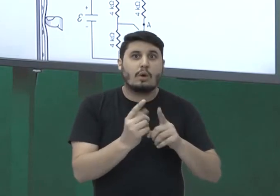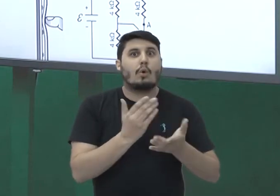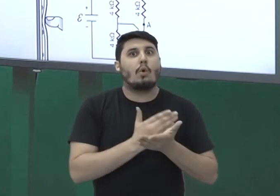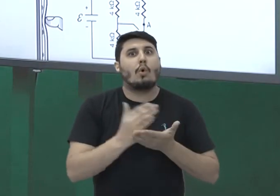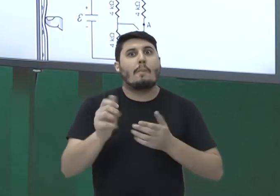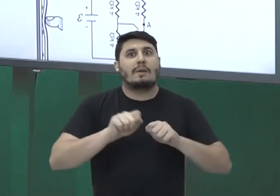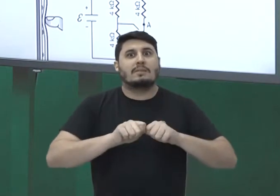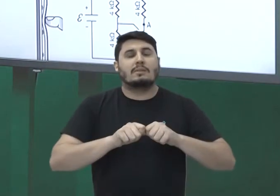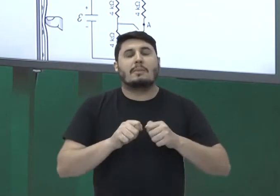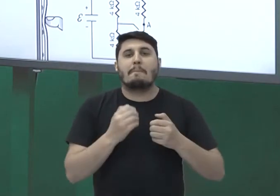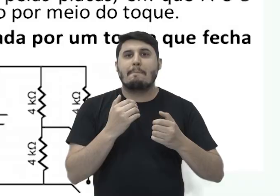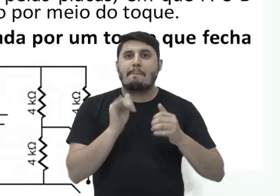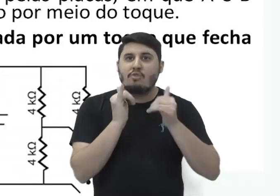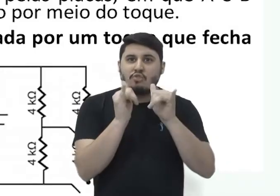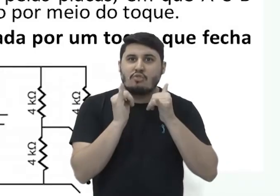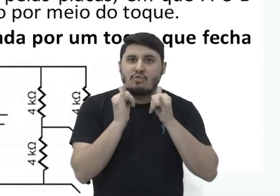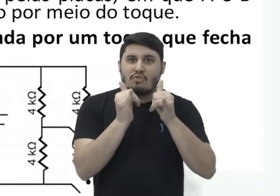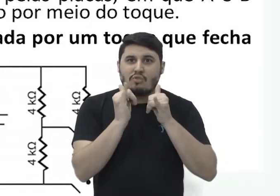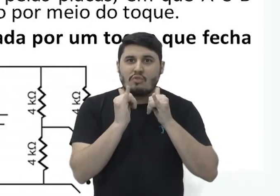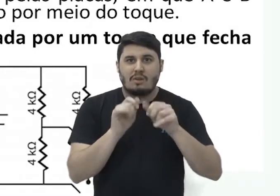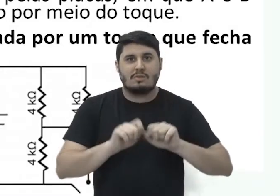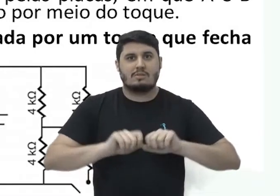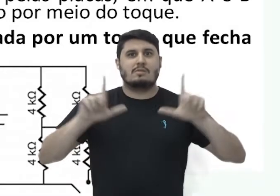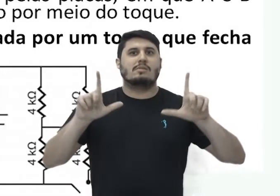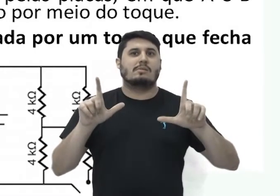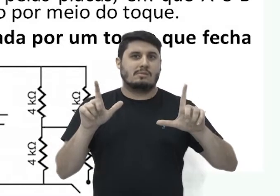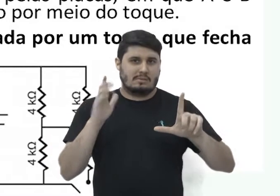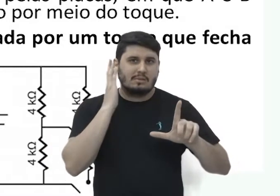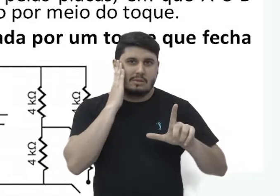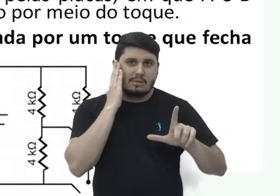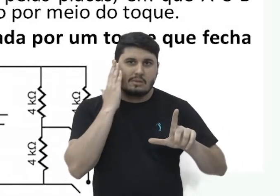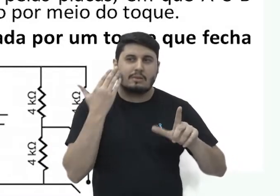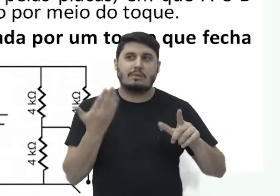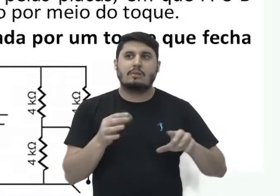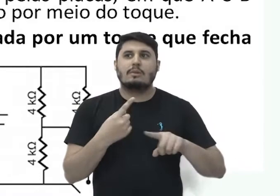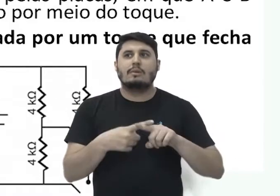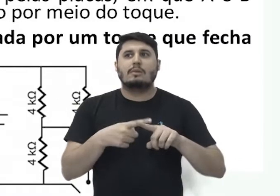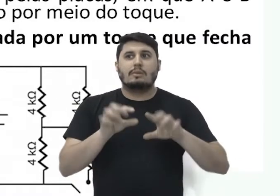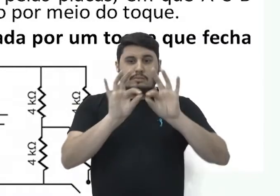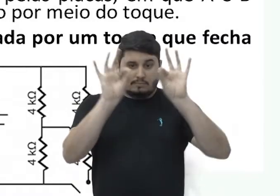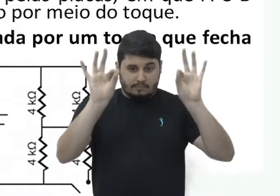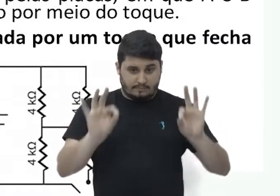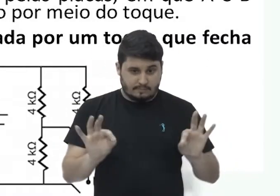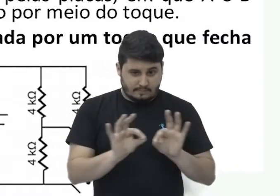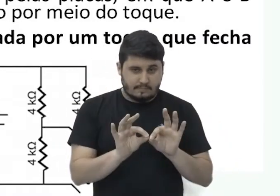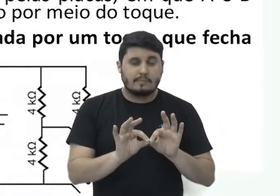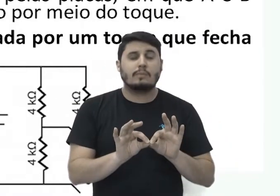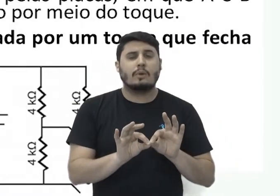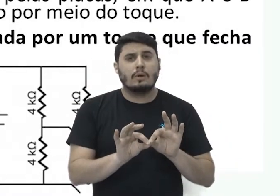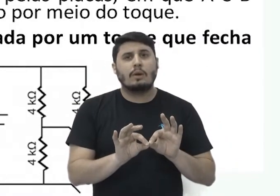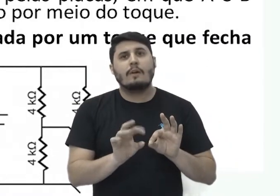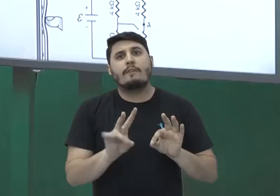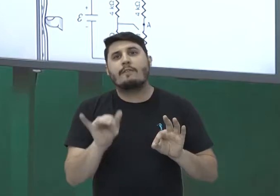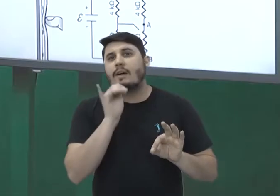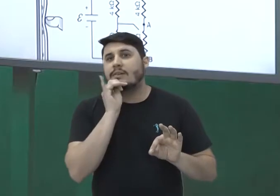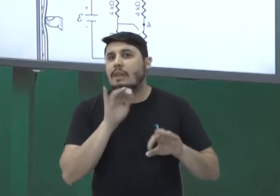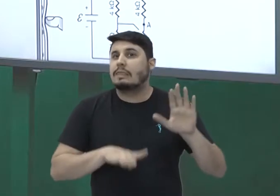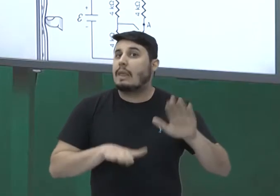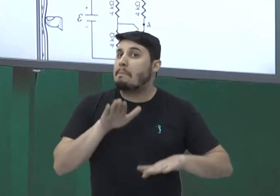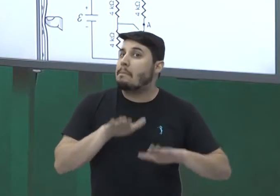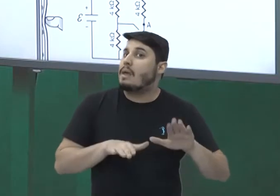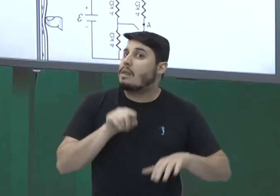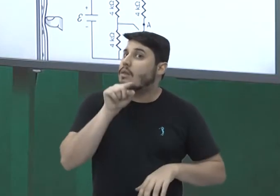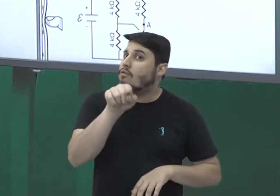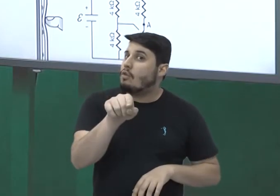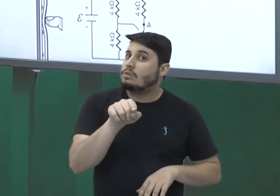passagem de cargas ali. Modificando a resistência total do circuito de acordo com o ponto onde ocorre o toque. Então, dependendo de onde você